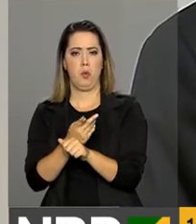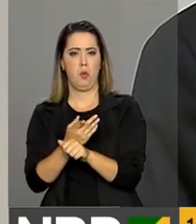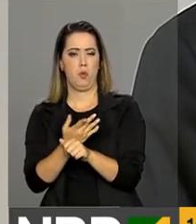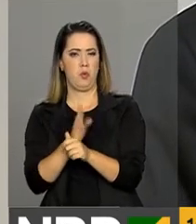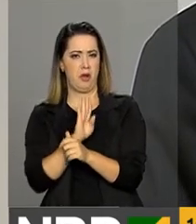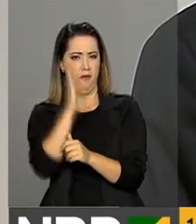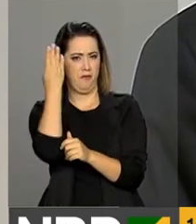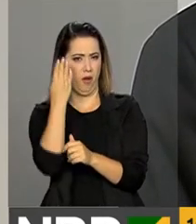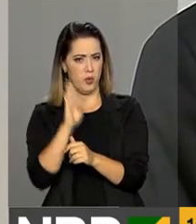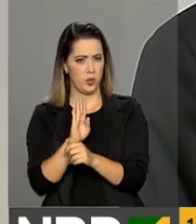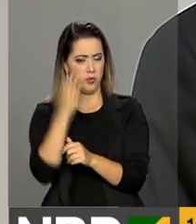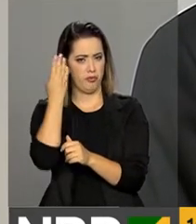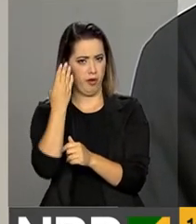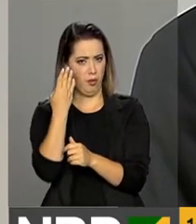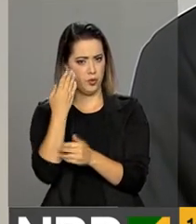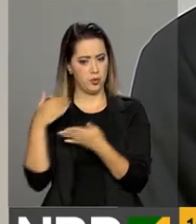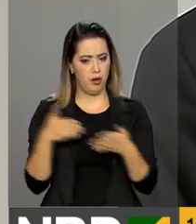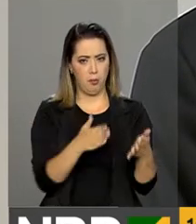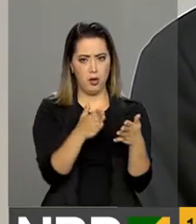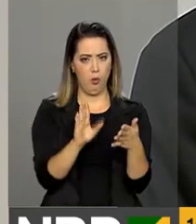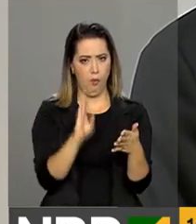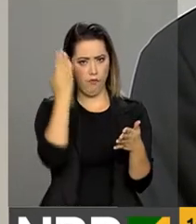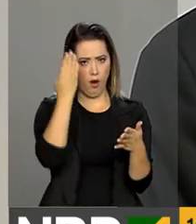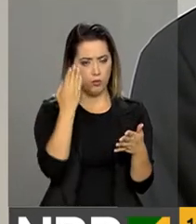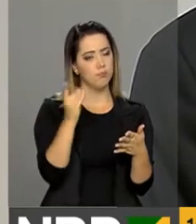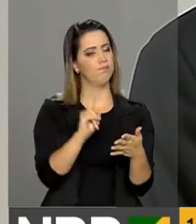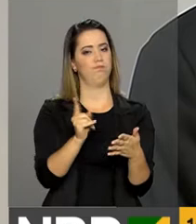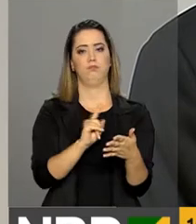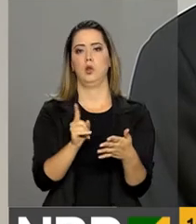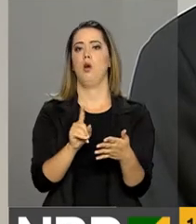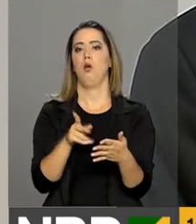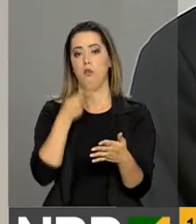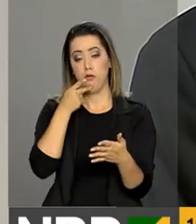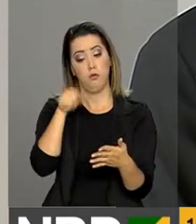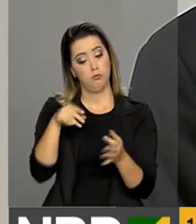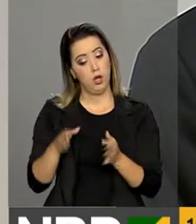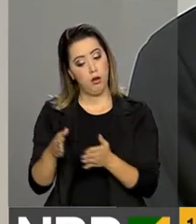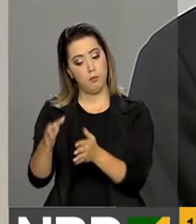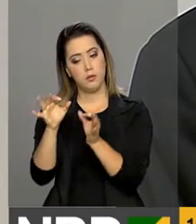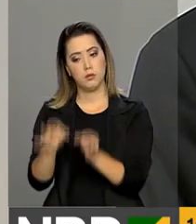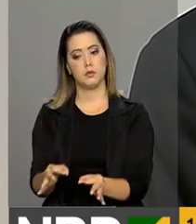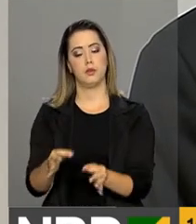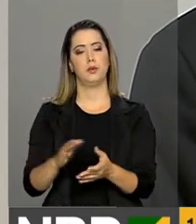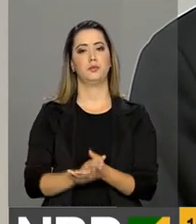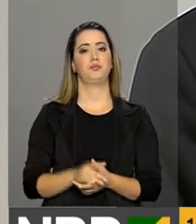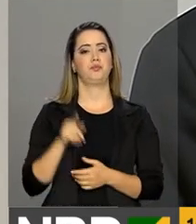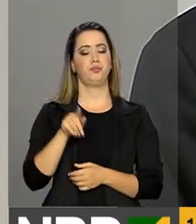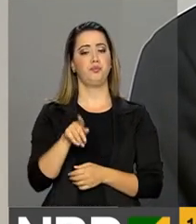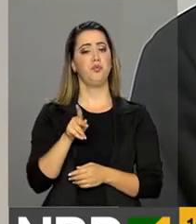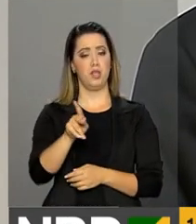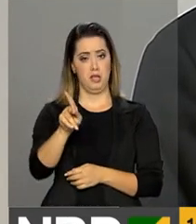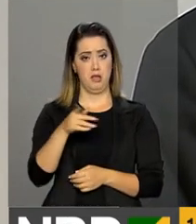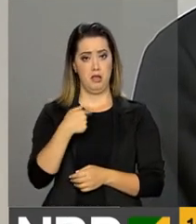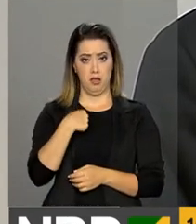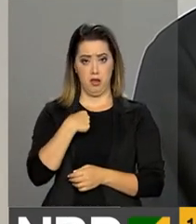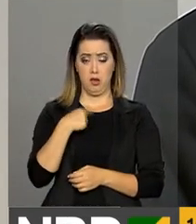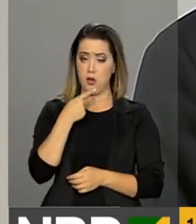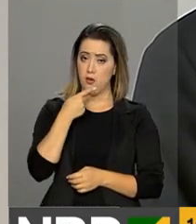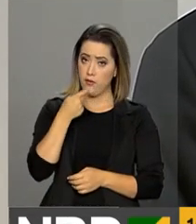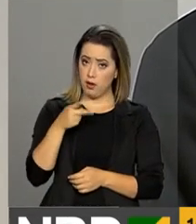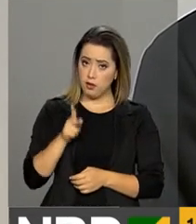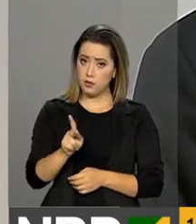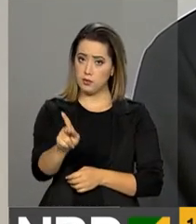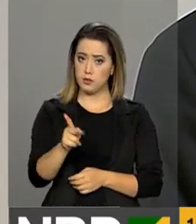eu tenho dito com muita freqüência seu melhor tenho feito sempre uma distinção entre as chamadas